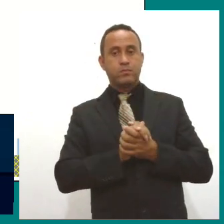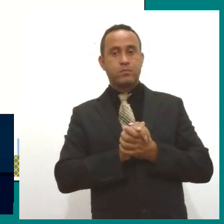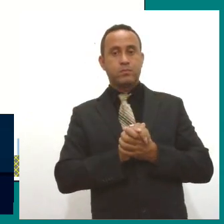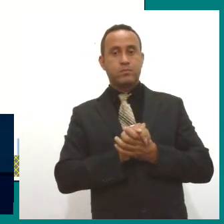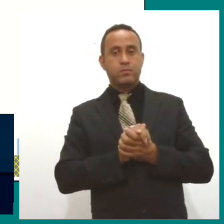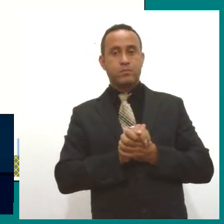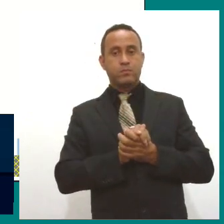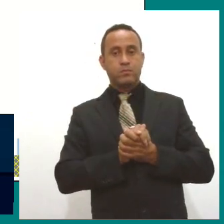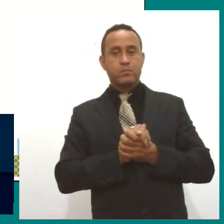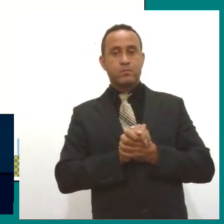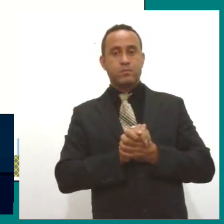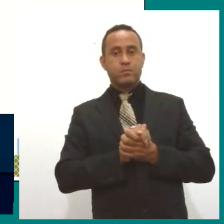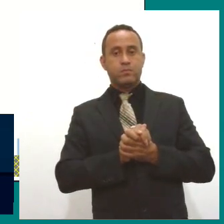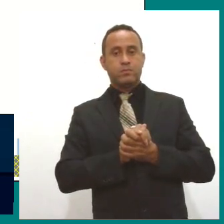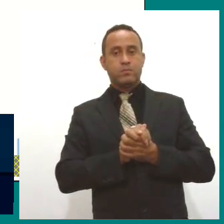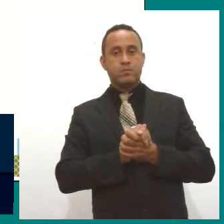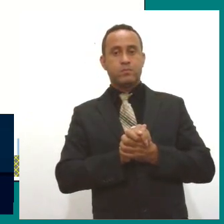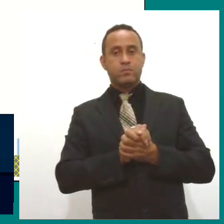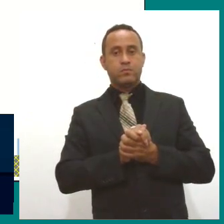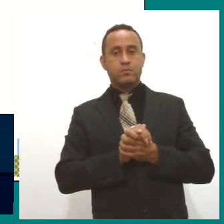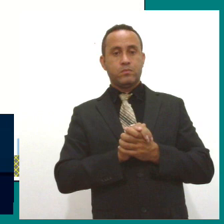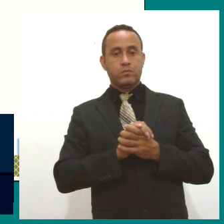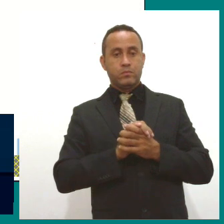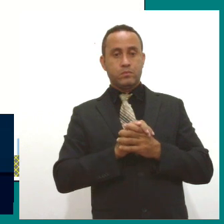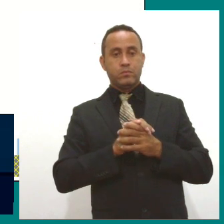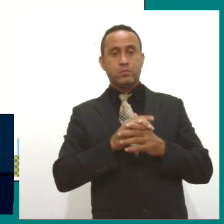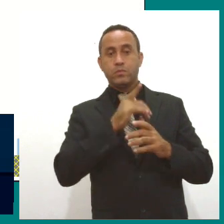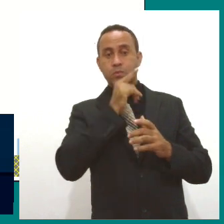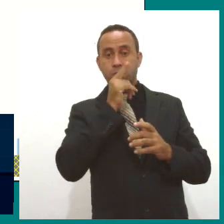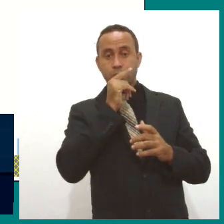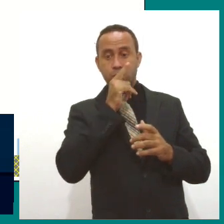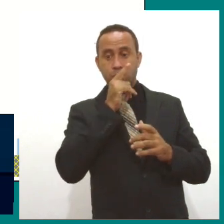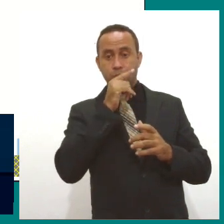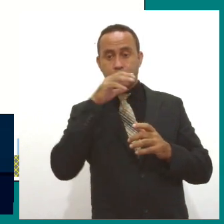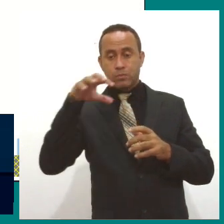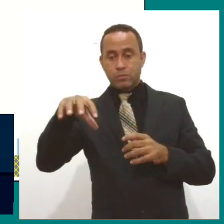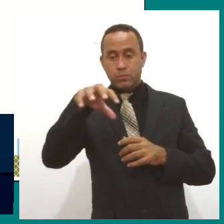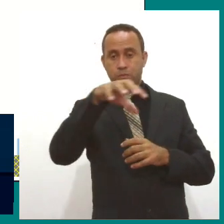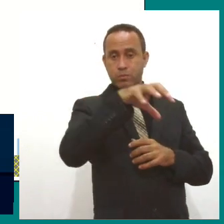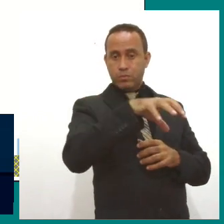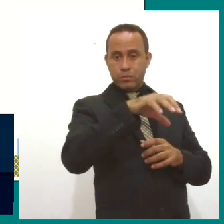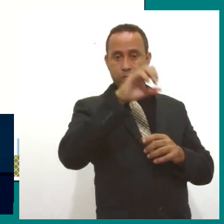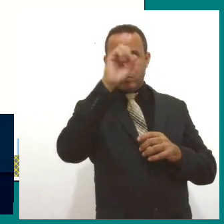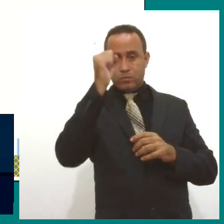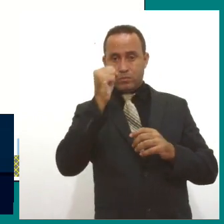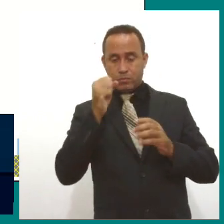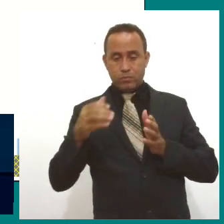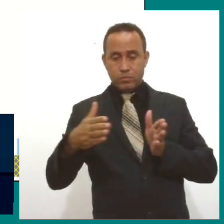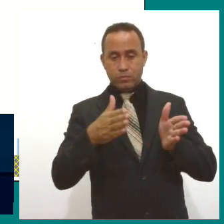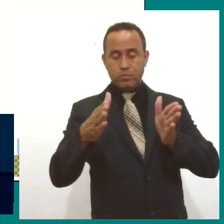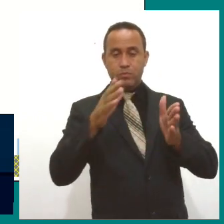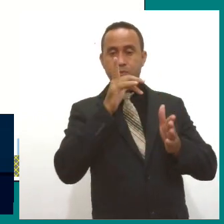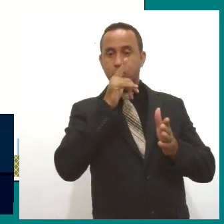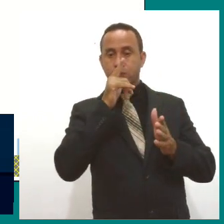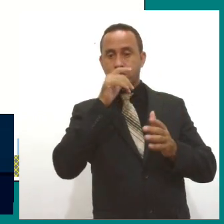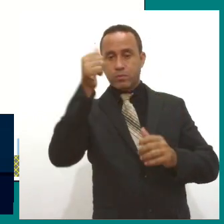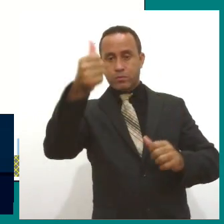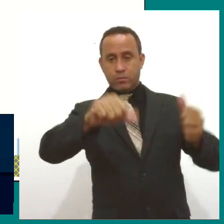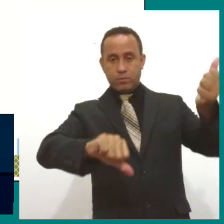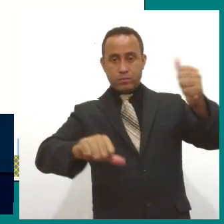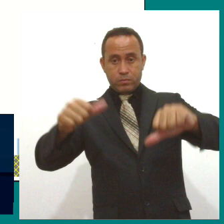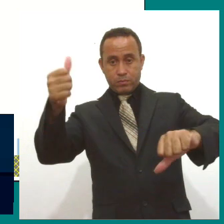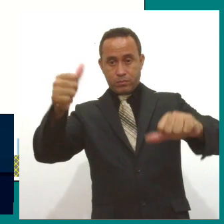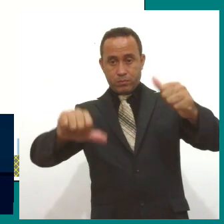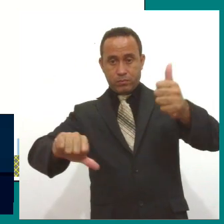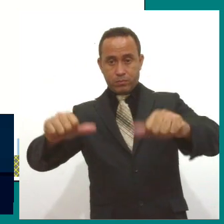recentemente, fizemos o enquadramento dos corpos d'água da bacia hidrográfica do Rio Sergipe, que é um instrumento de planejamento muito importante. Depois